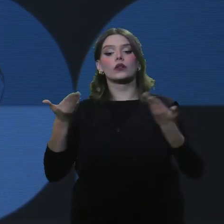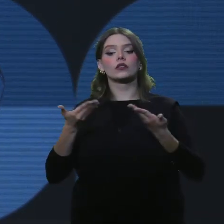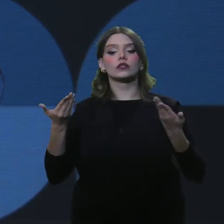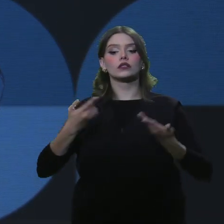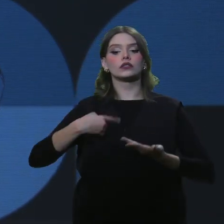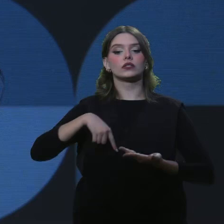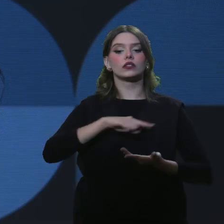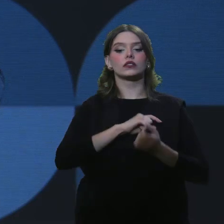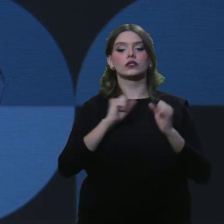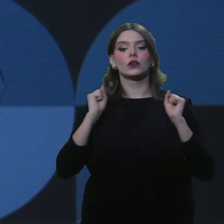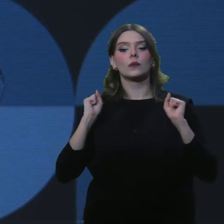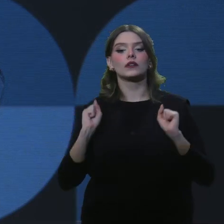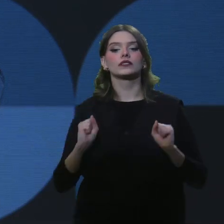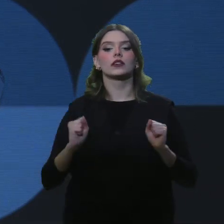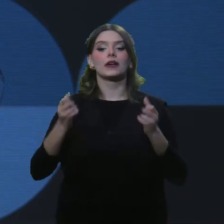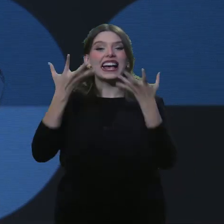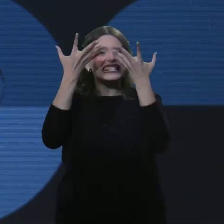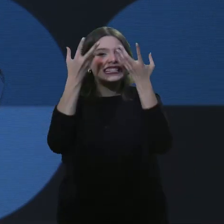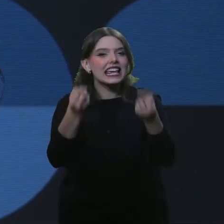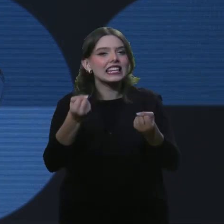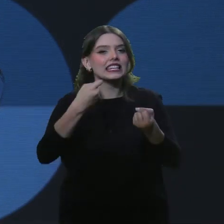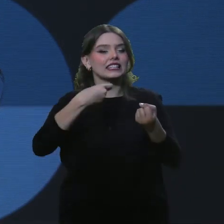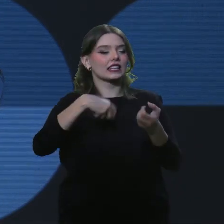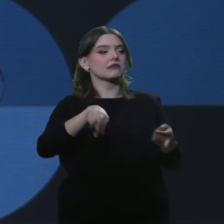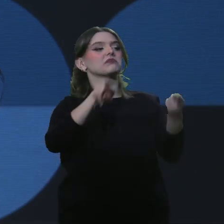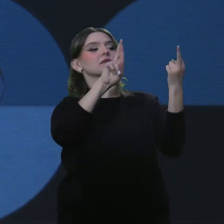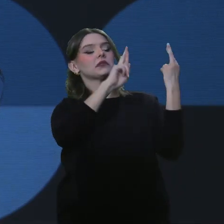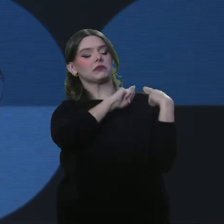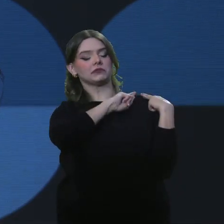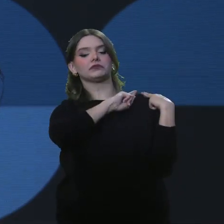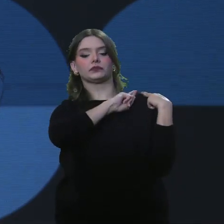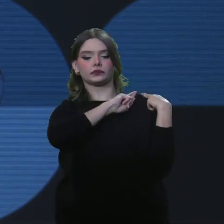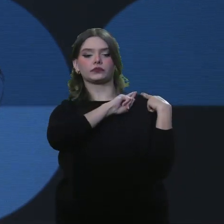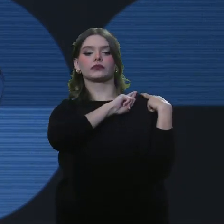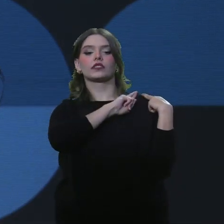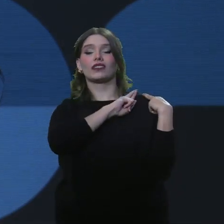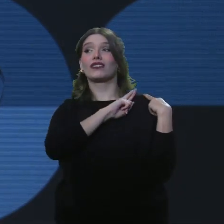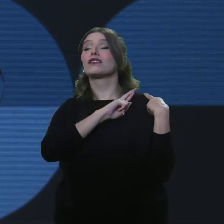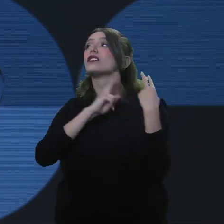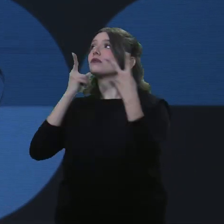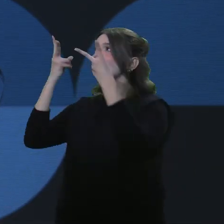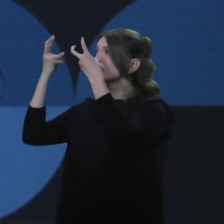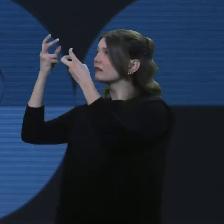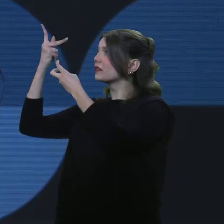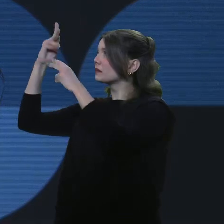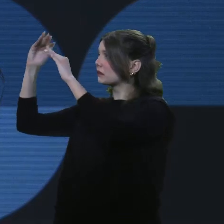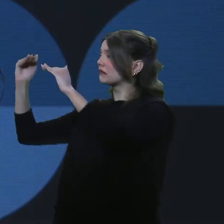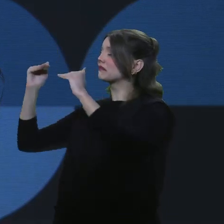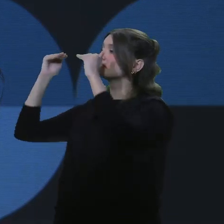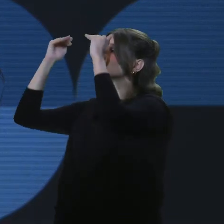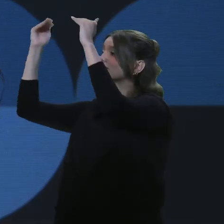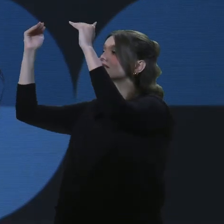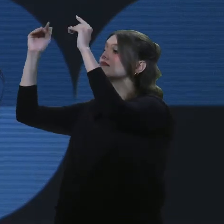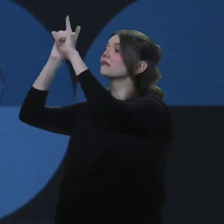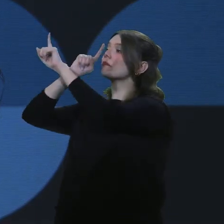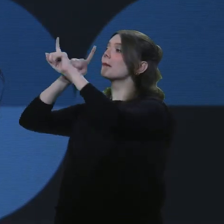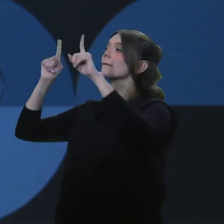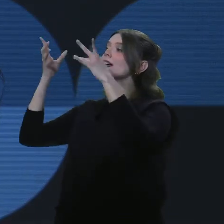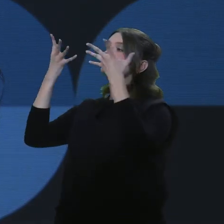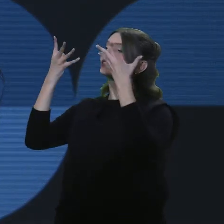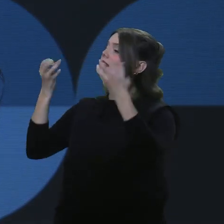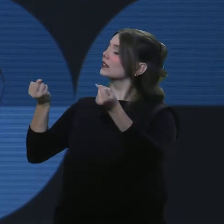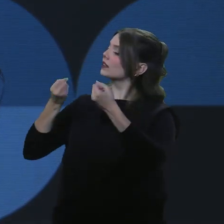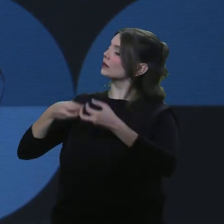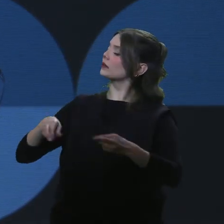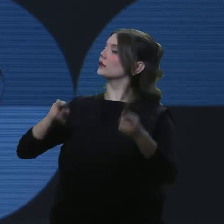nós possamos assumir o nosso lugar também, Jesus. Pai, reconhecemos a Tua soberania, a Tua grandeza, mas assumimos nossas